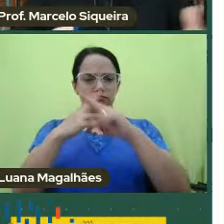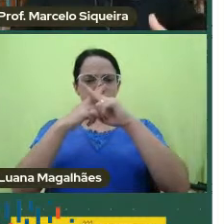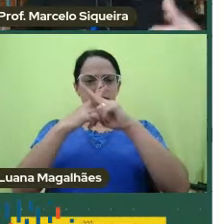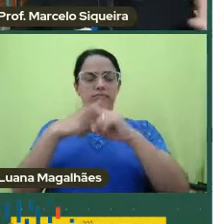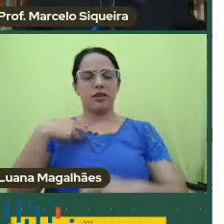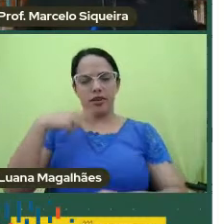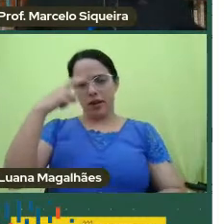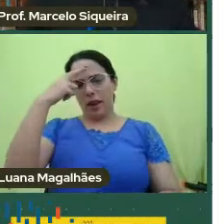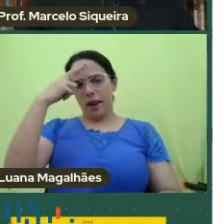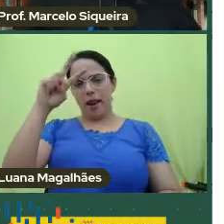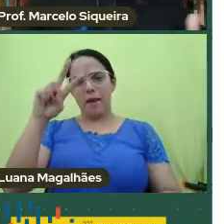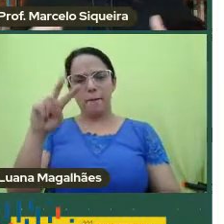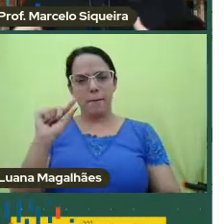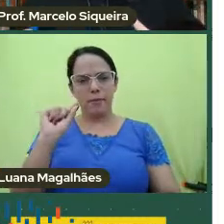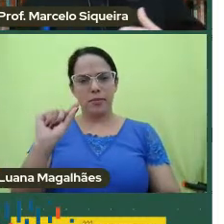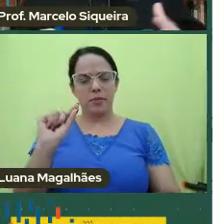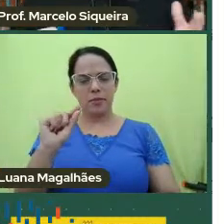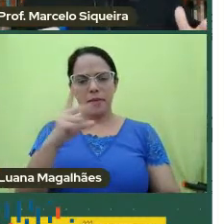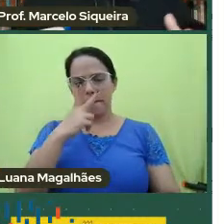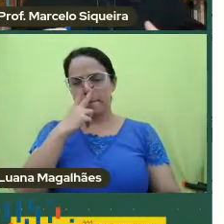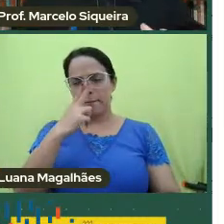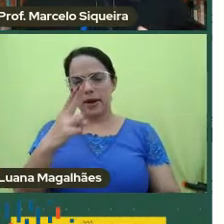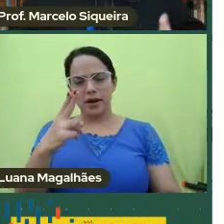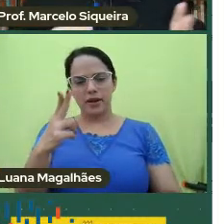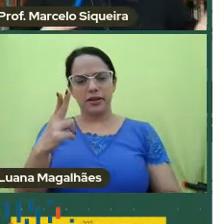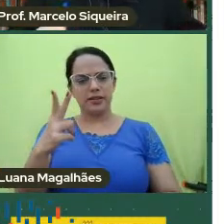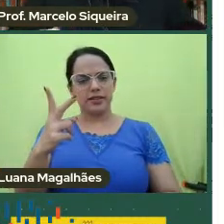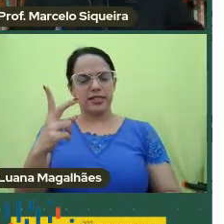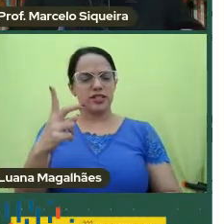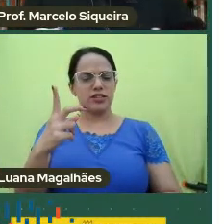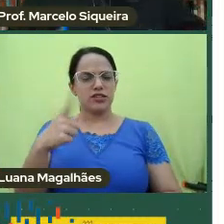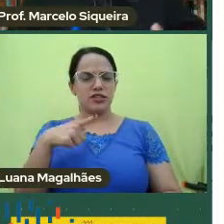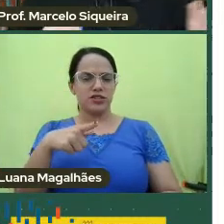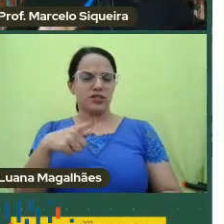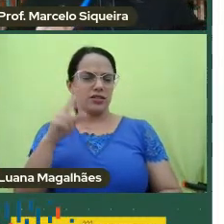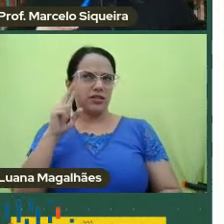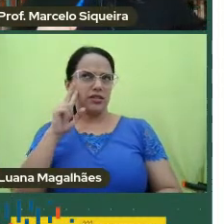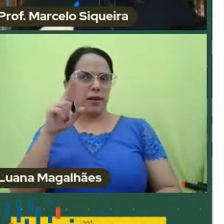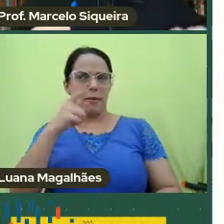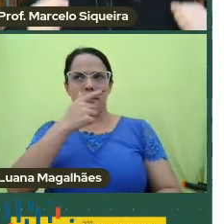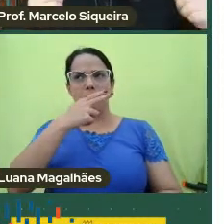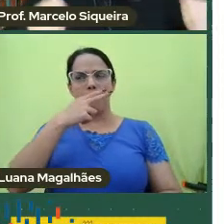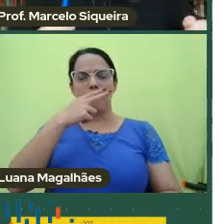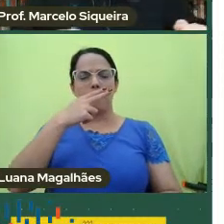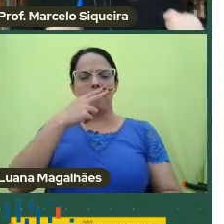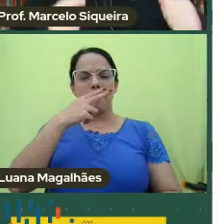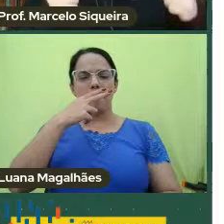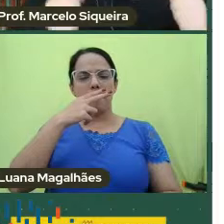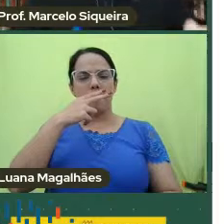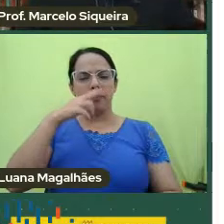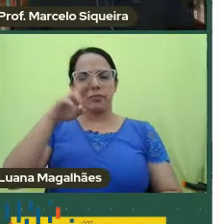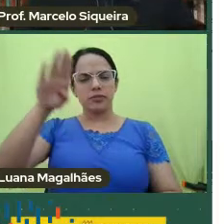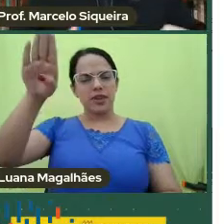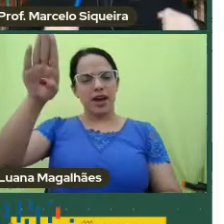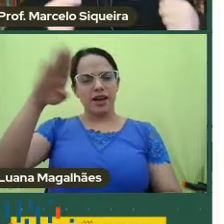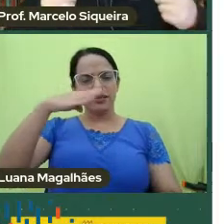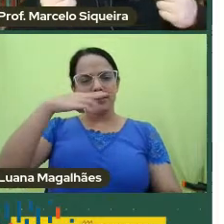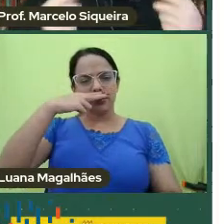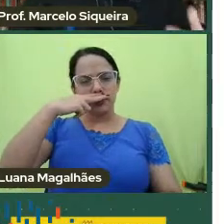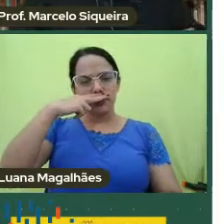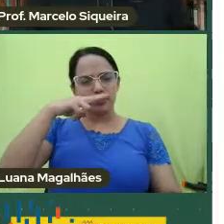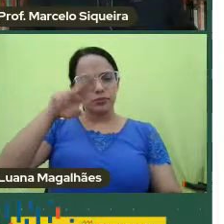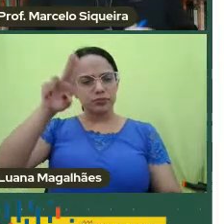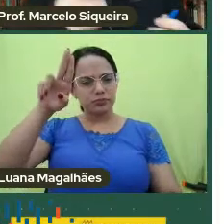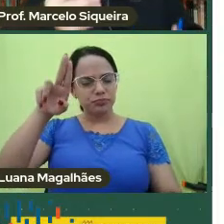de torcida organizada, isso lembra uma coisa meio nazista, pelas cores, o martelo que bate, o martelo